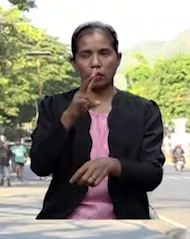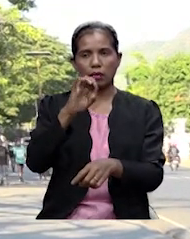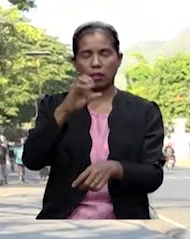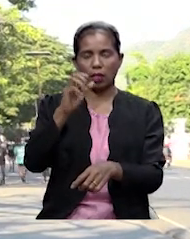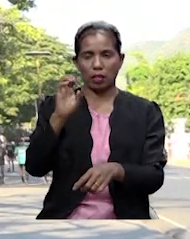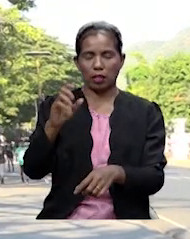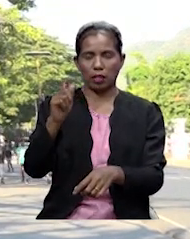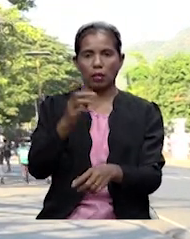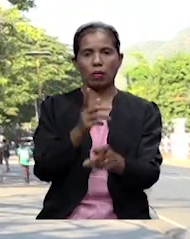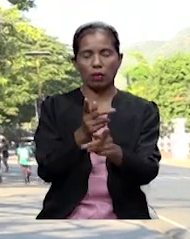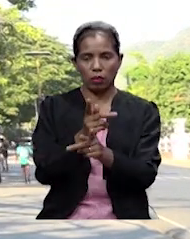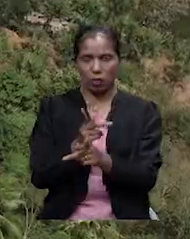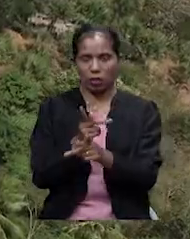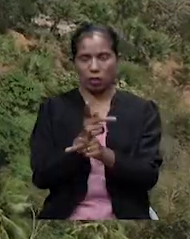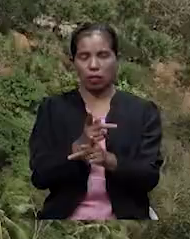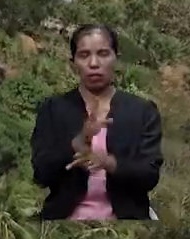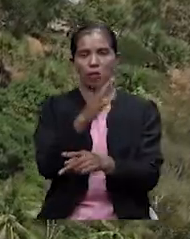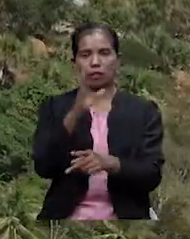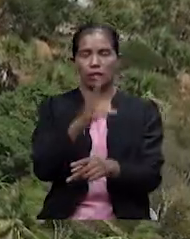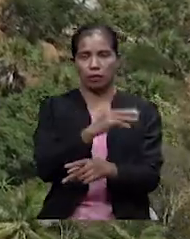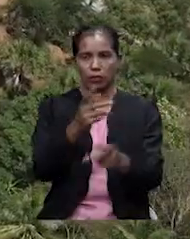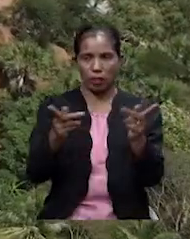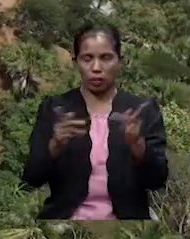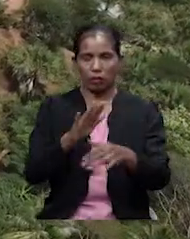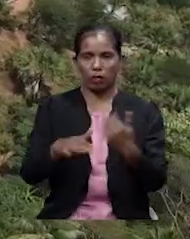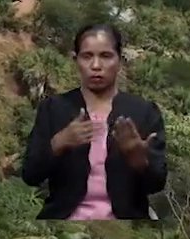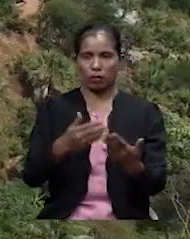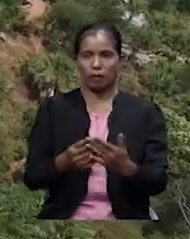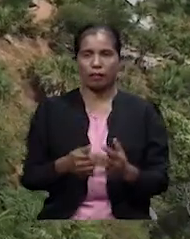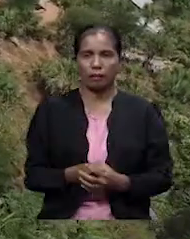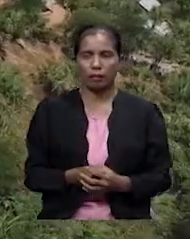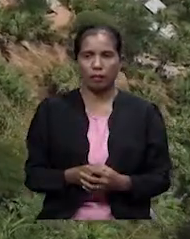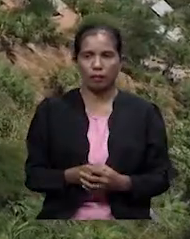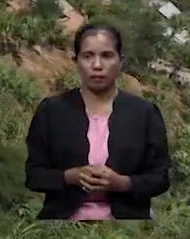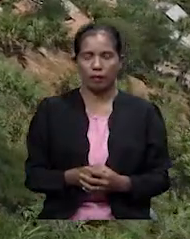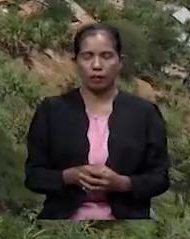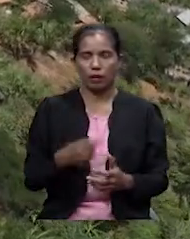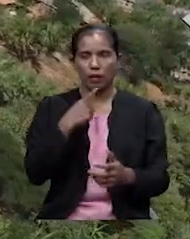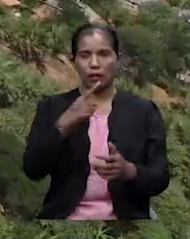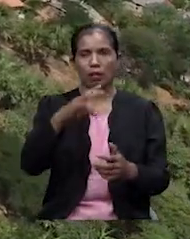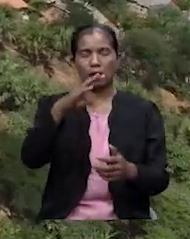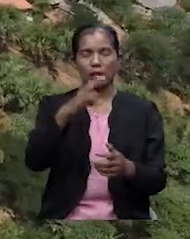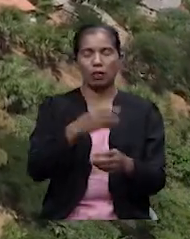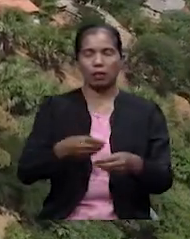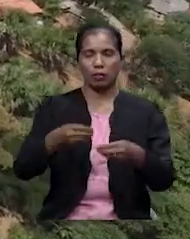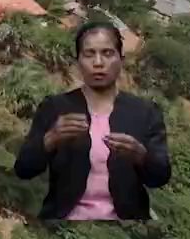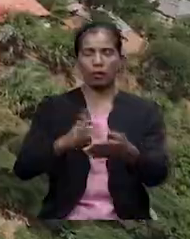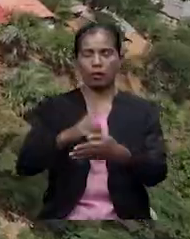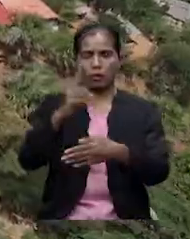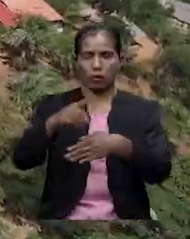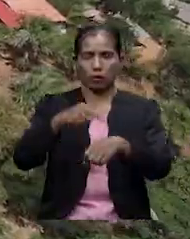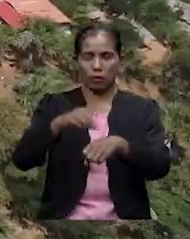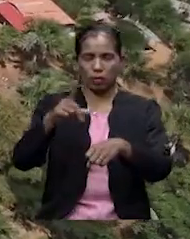Conabá Proteção ba Camada Ozono. Protocolo Keito no Montreal, Ato Garante de Desenvolvimento